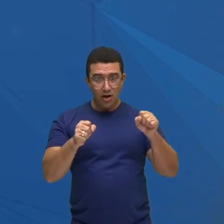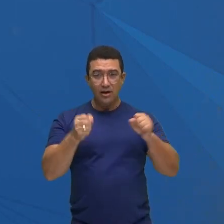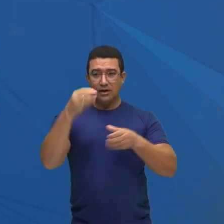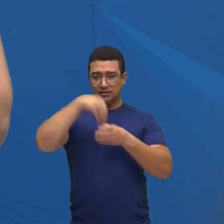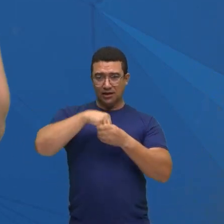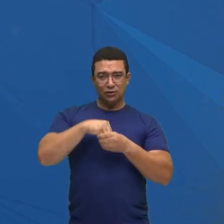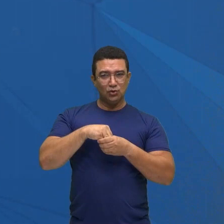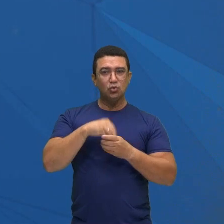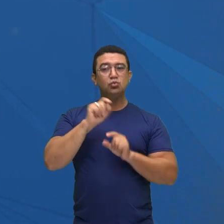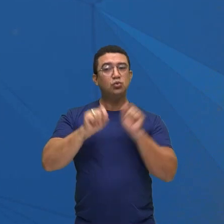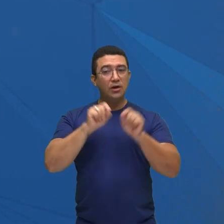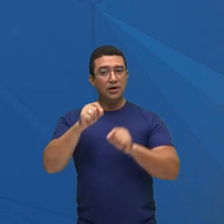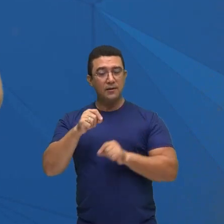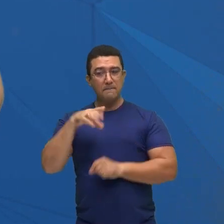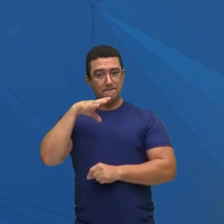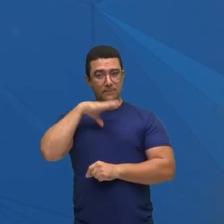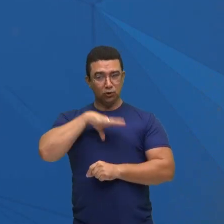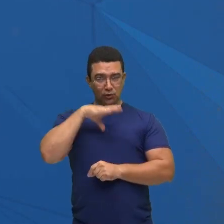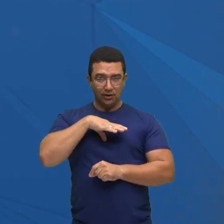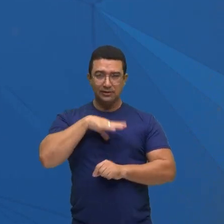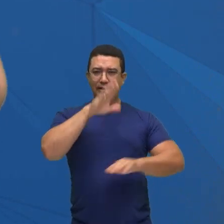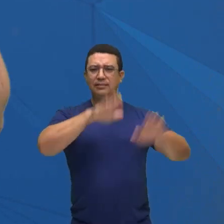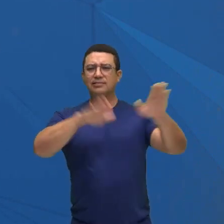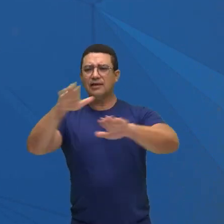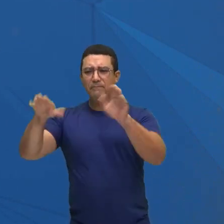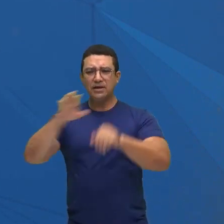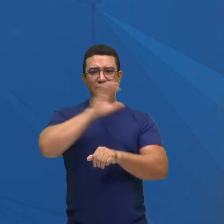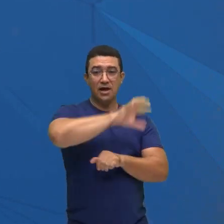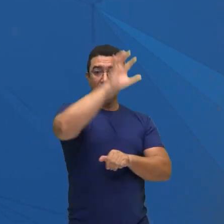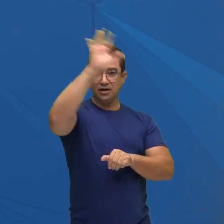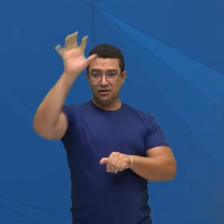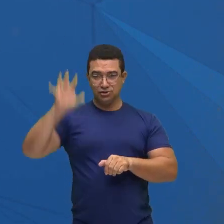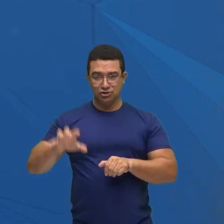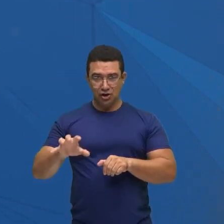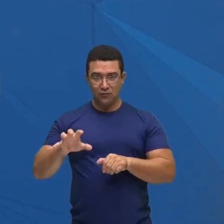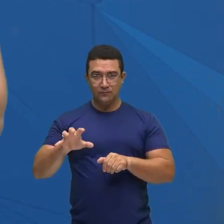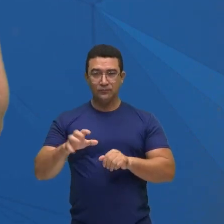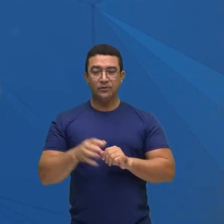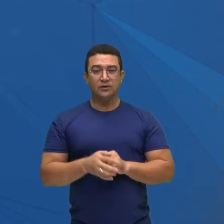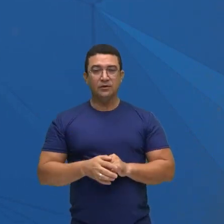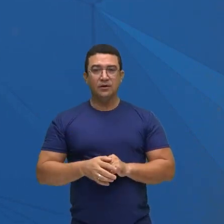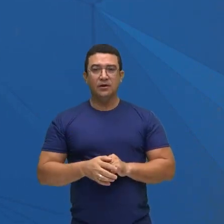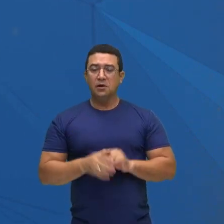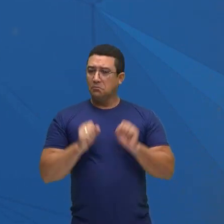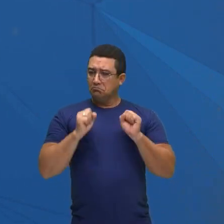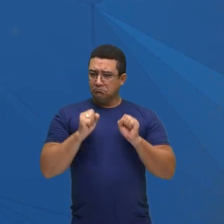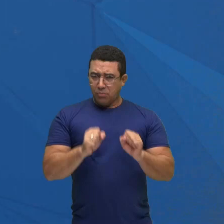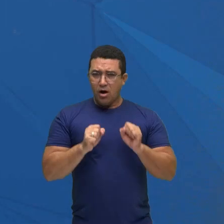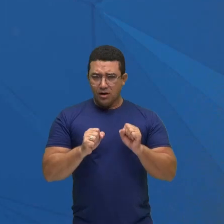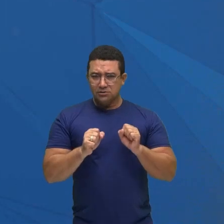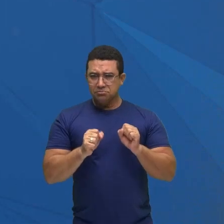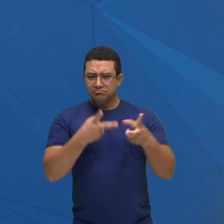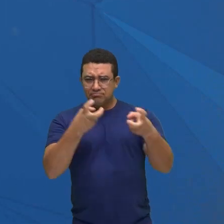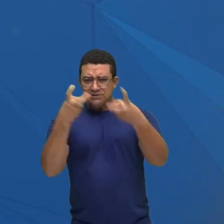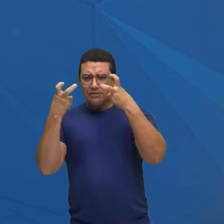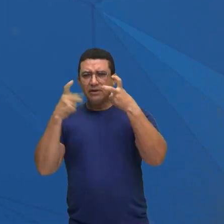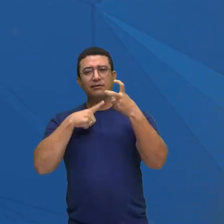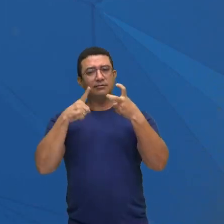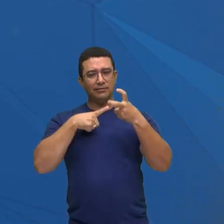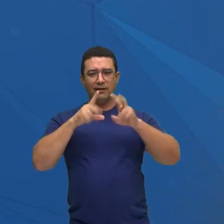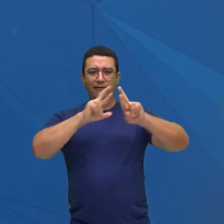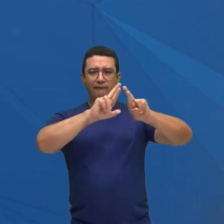Brasil, dependendo da região, e a gente já viu que as regiões elas são definidas por critérios, podem haver ali diferenças, não é? E